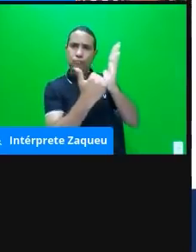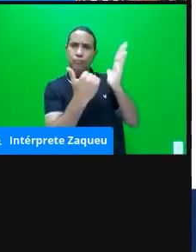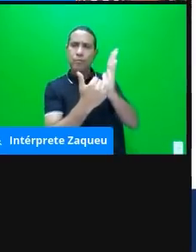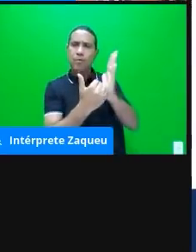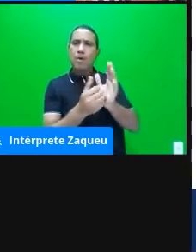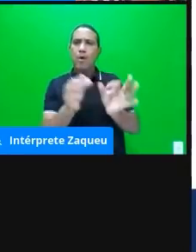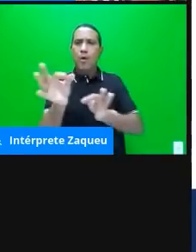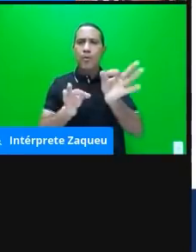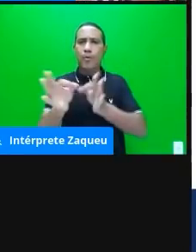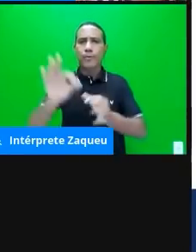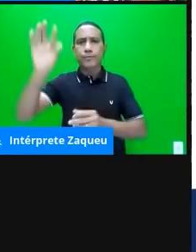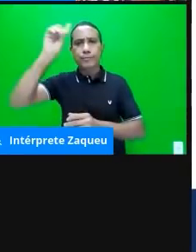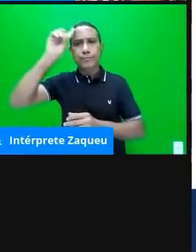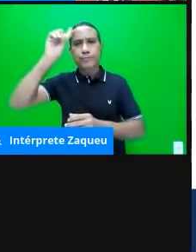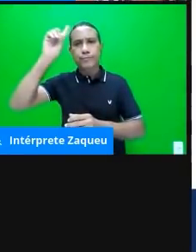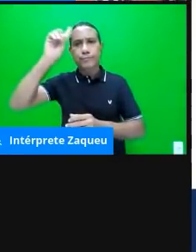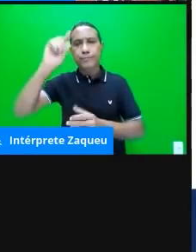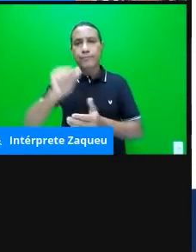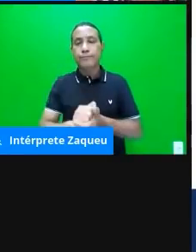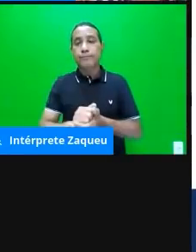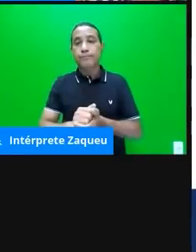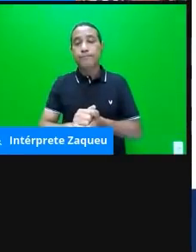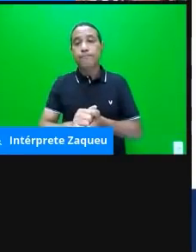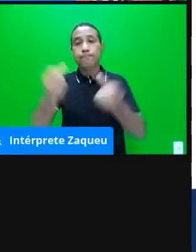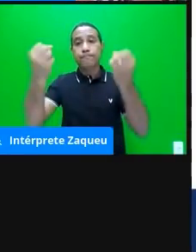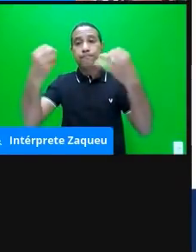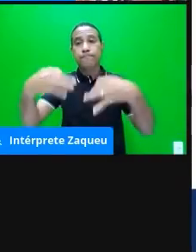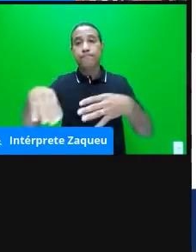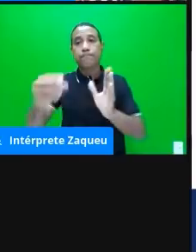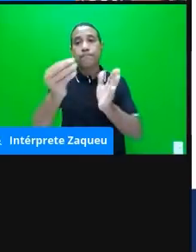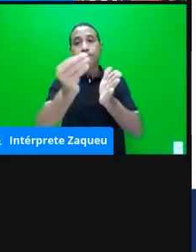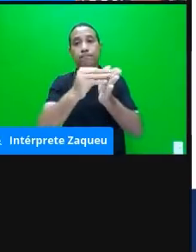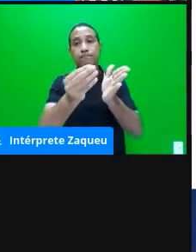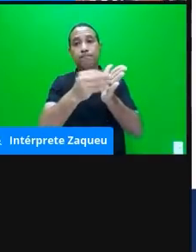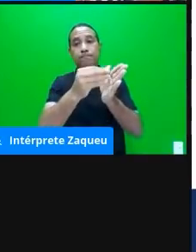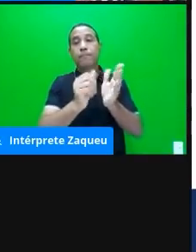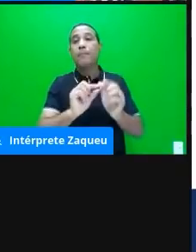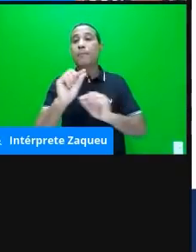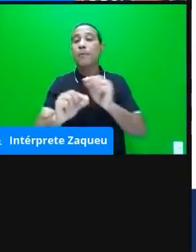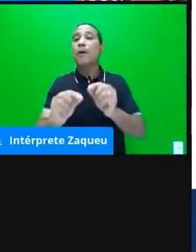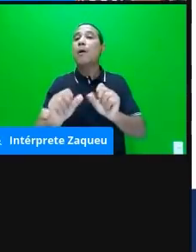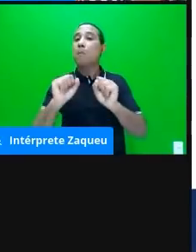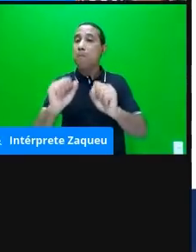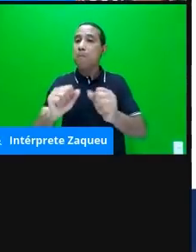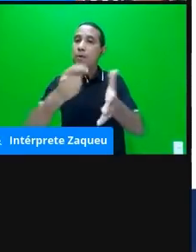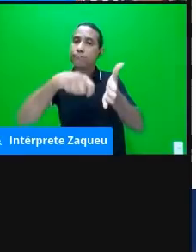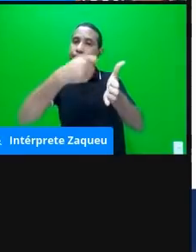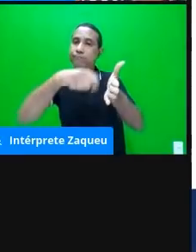diárias. Essa orientação, ela pode ser escrita, ela pode ser por áudio,